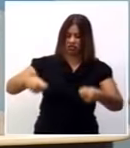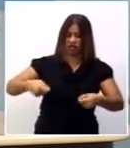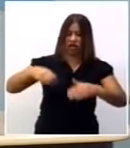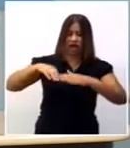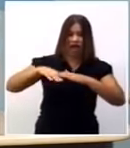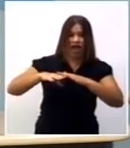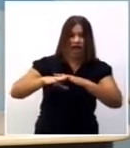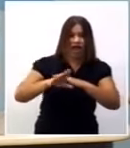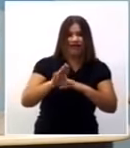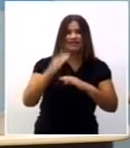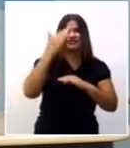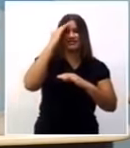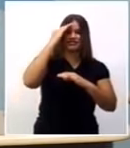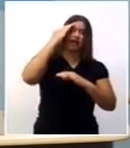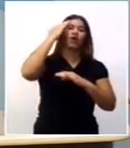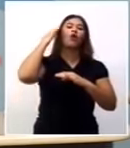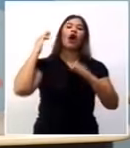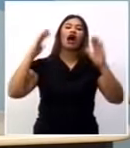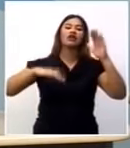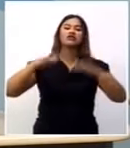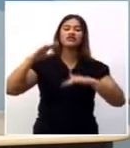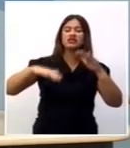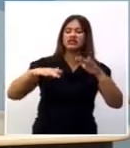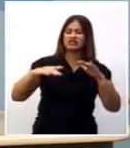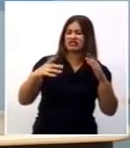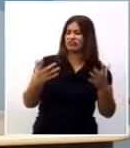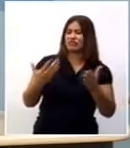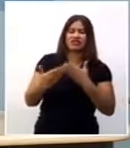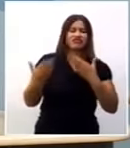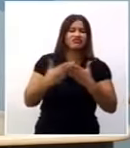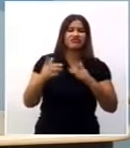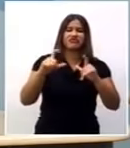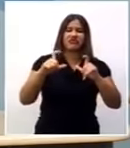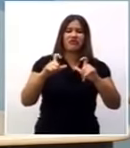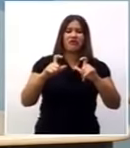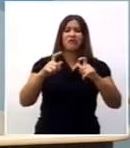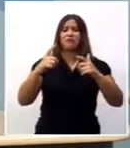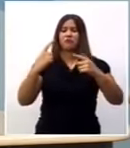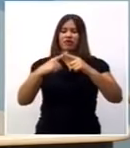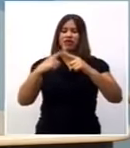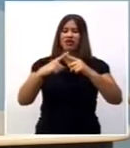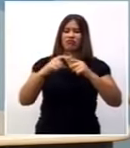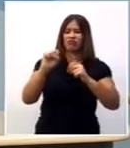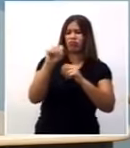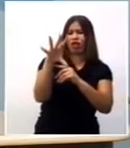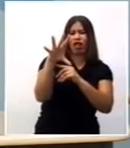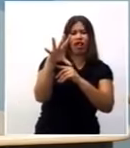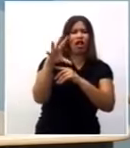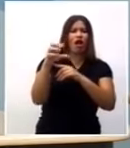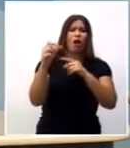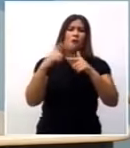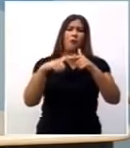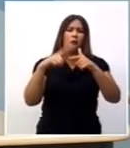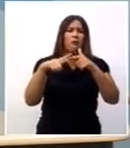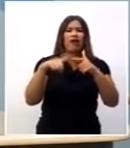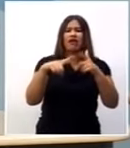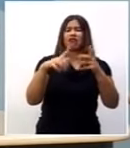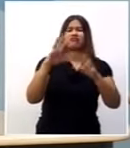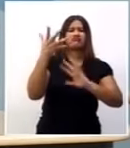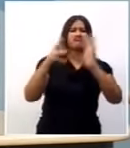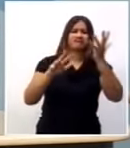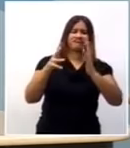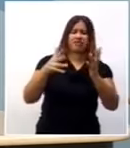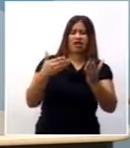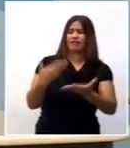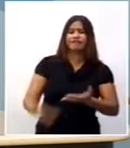imagem ruim, você não conseguia ver. Hoje em dia a gente não tem mais quase dessas fotografias. Agora você tem um celular que você tira a foto e já vê na hora,